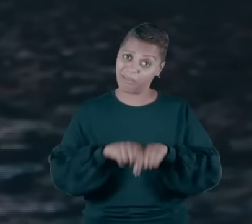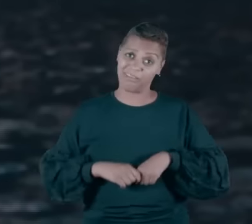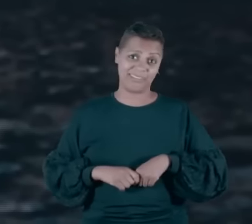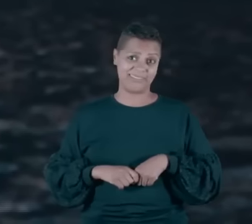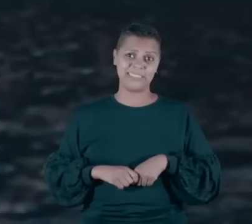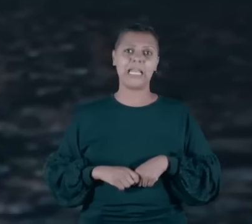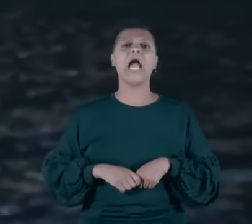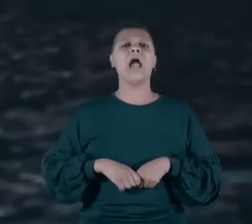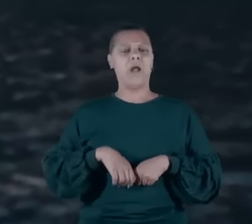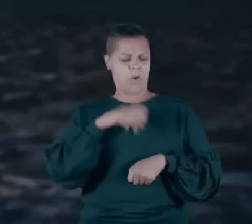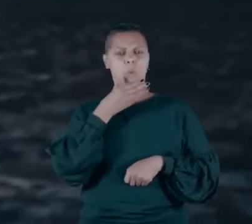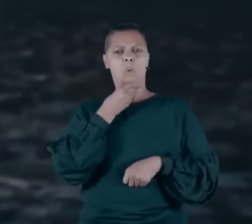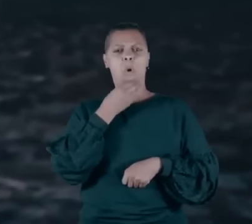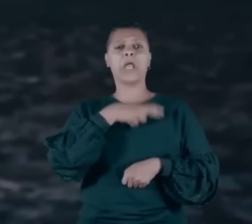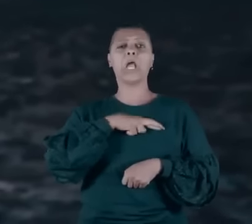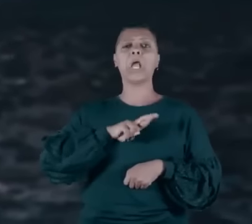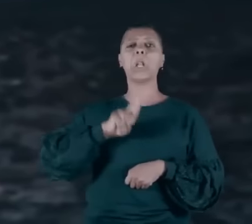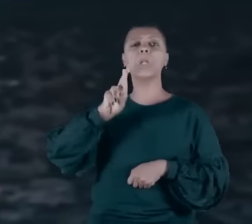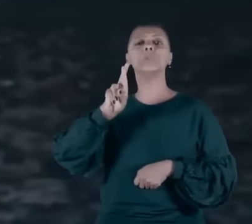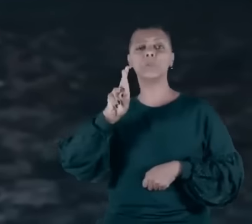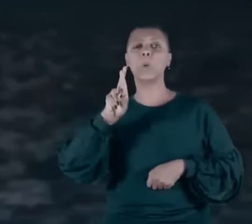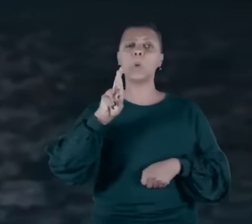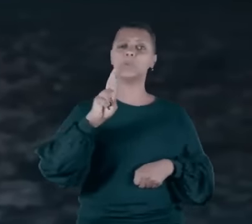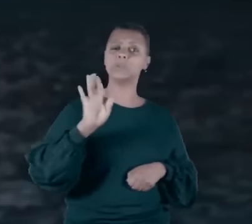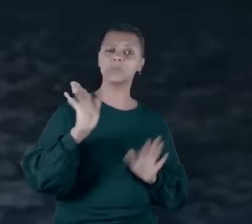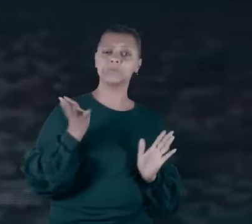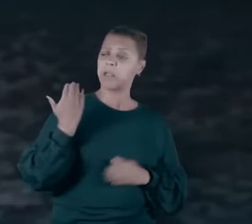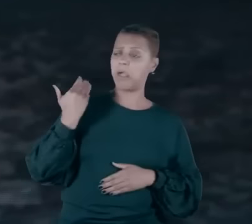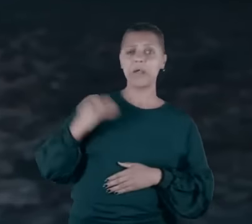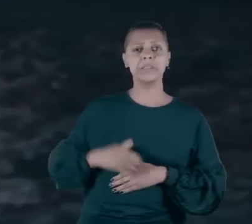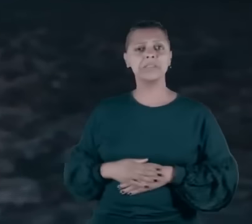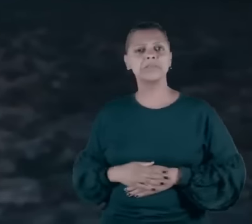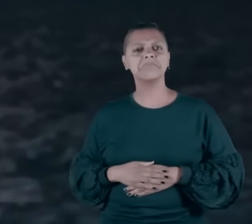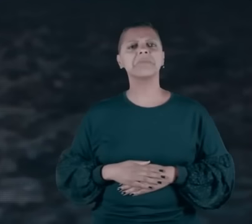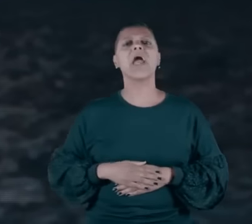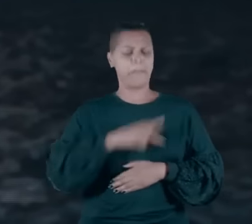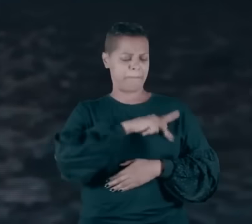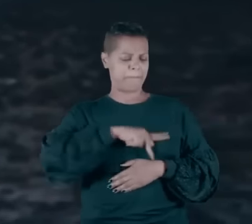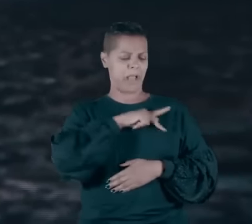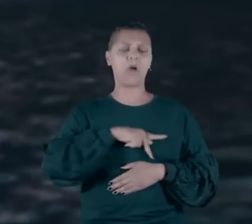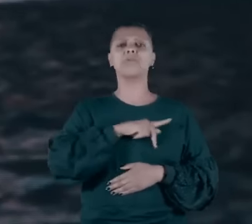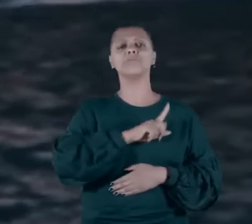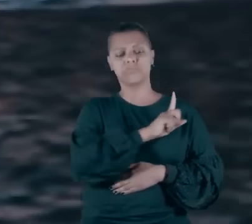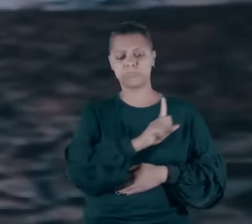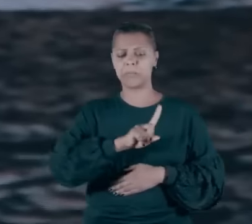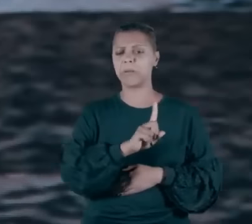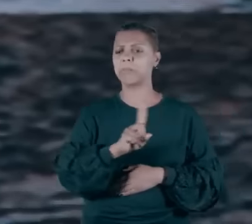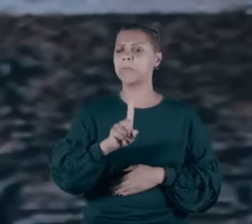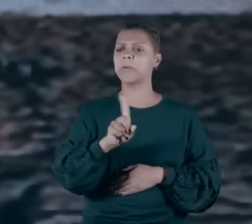muito religioso porém não tinha encontrado a Deus e um dia indo para Damasco para